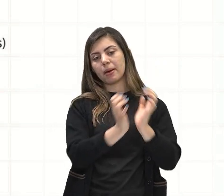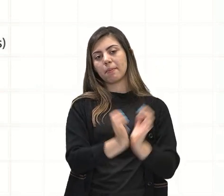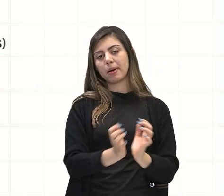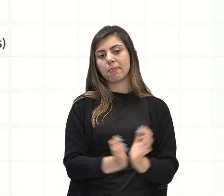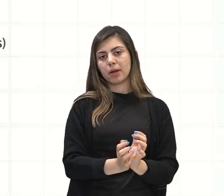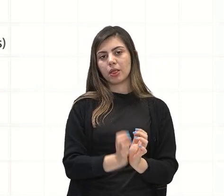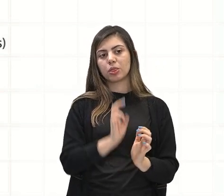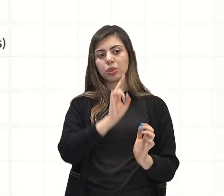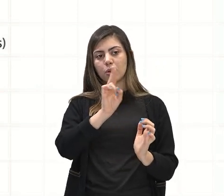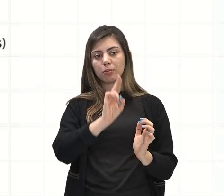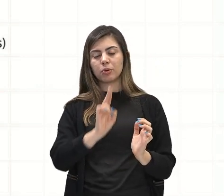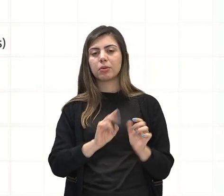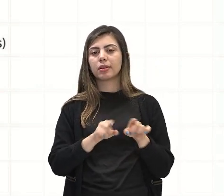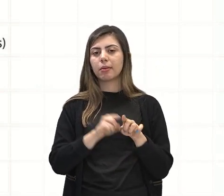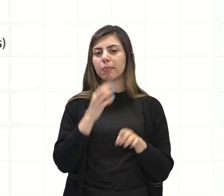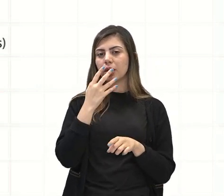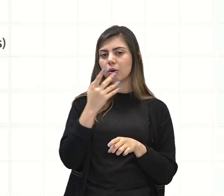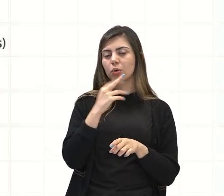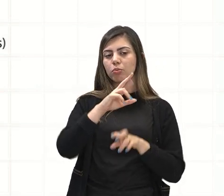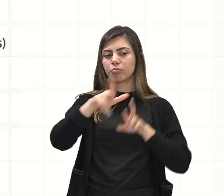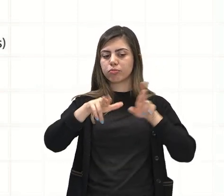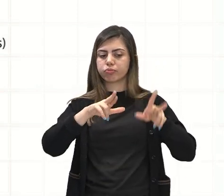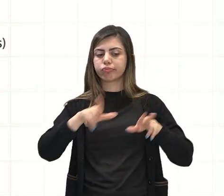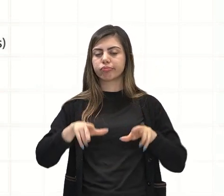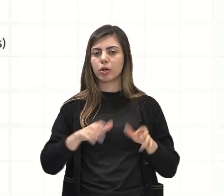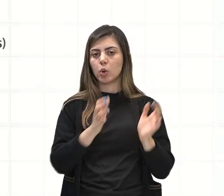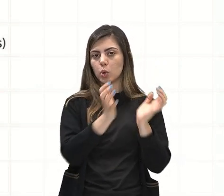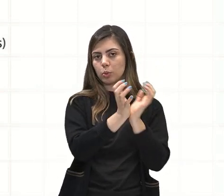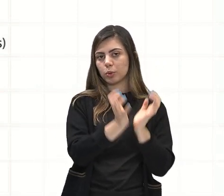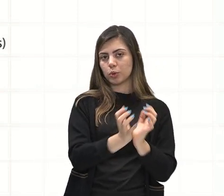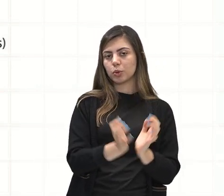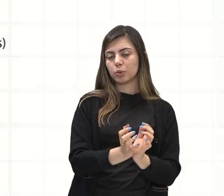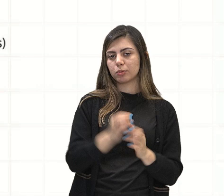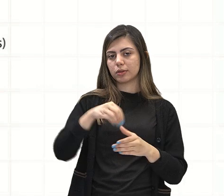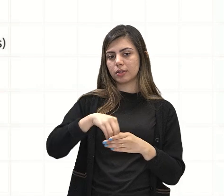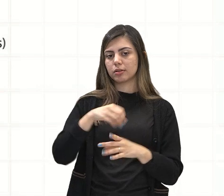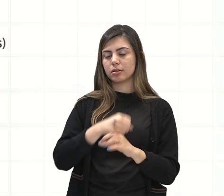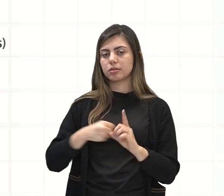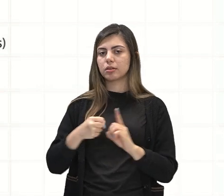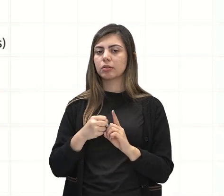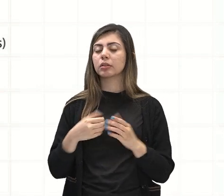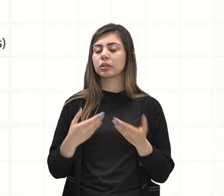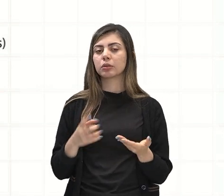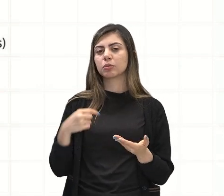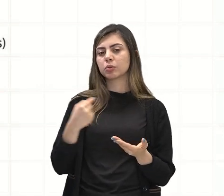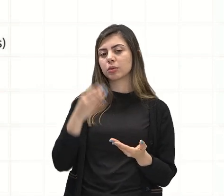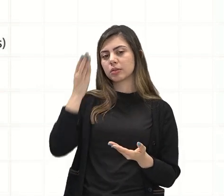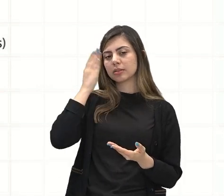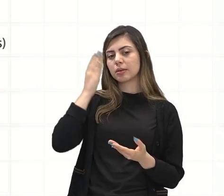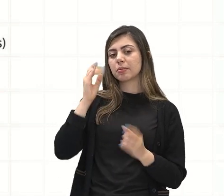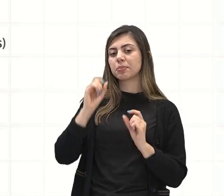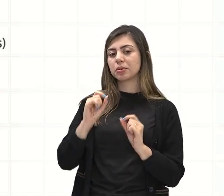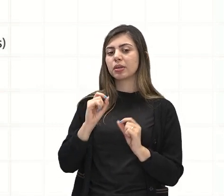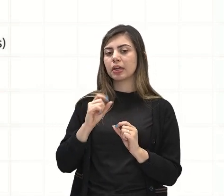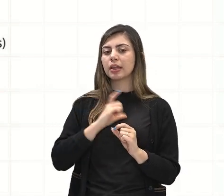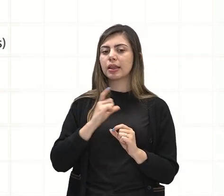e também por cores essas classes sociais, sendo que algumas delas, ou melhor, quase todas elas,